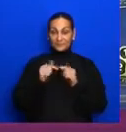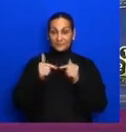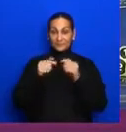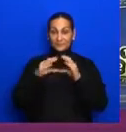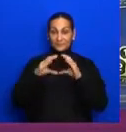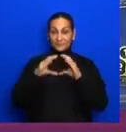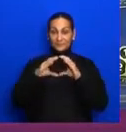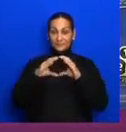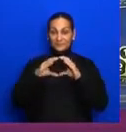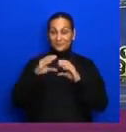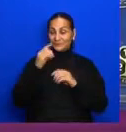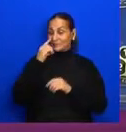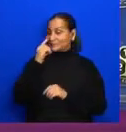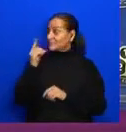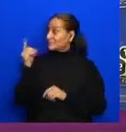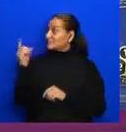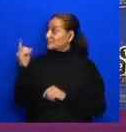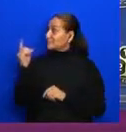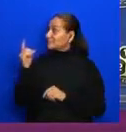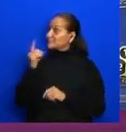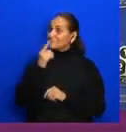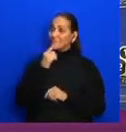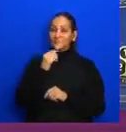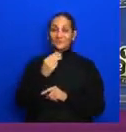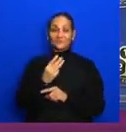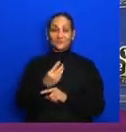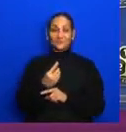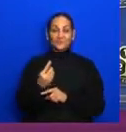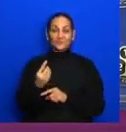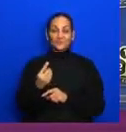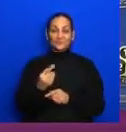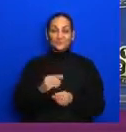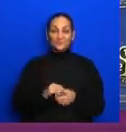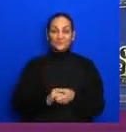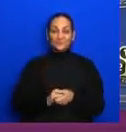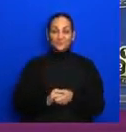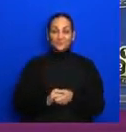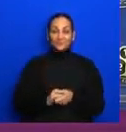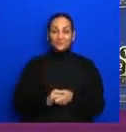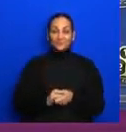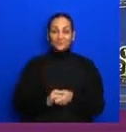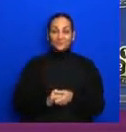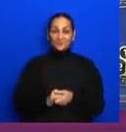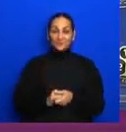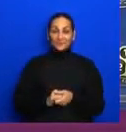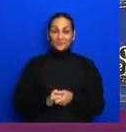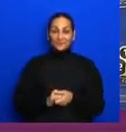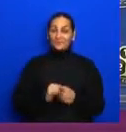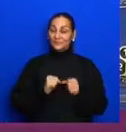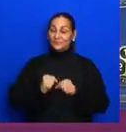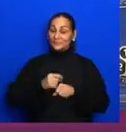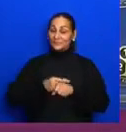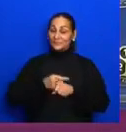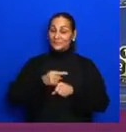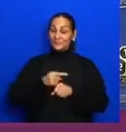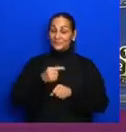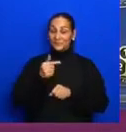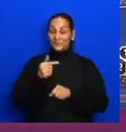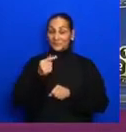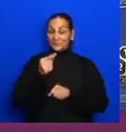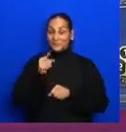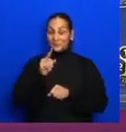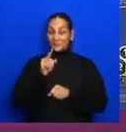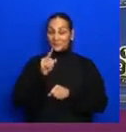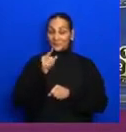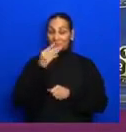Vem sorte, pode chamar que a sorte vem. Bola vermelha 31, vermelha número 31. E pode ser agora, hein? O sétimo